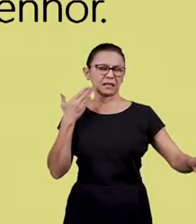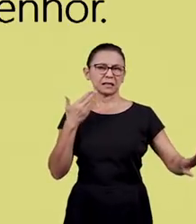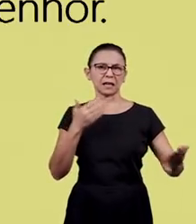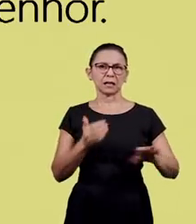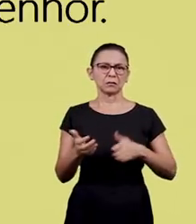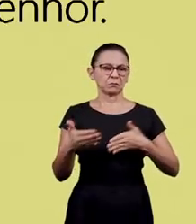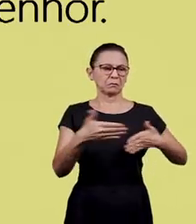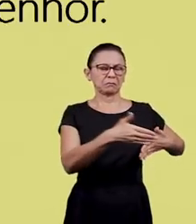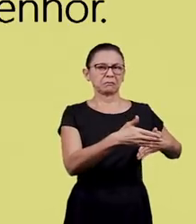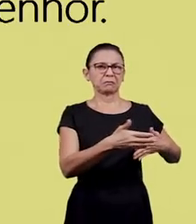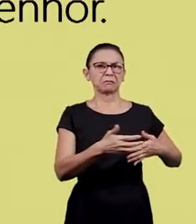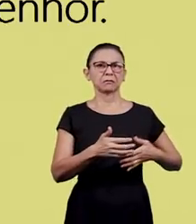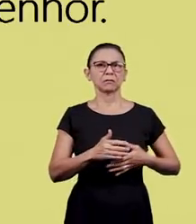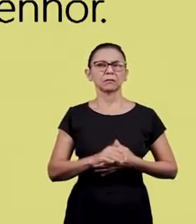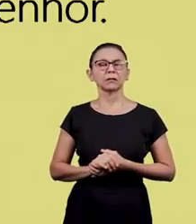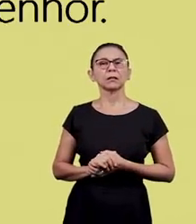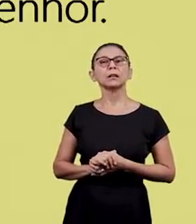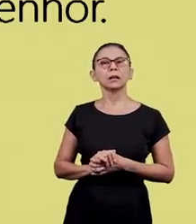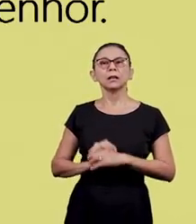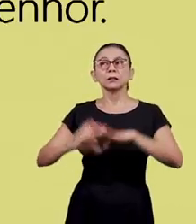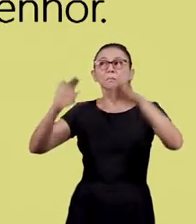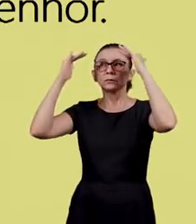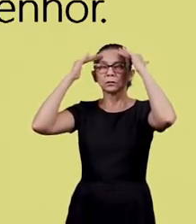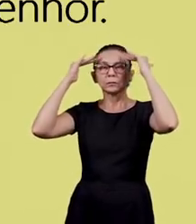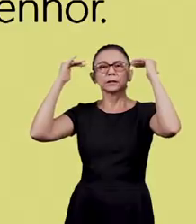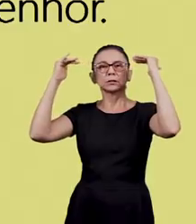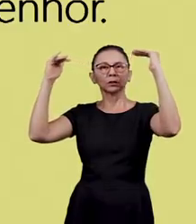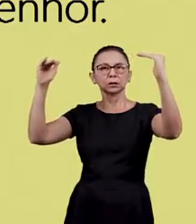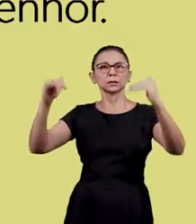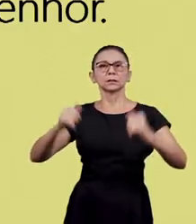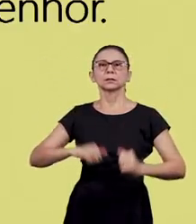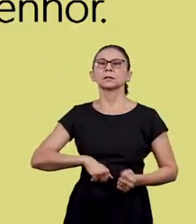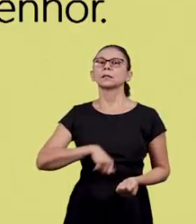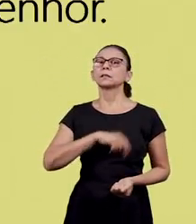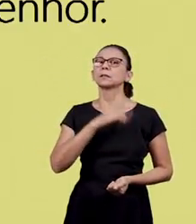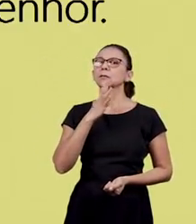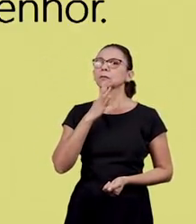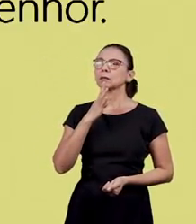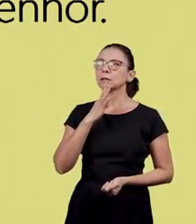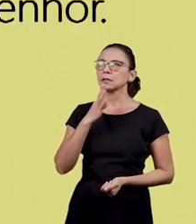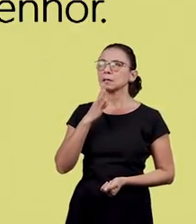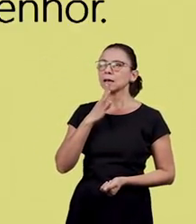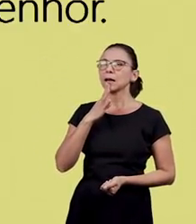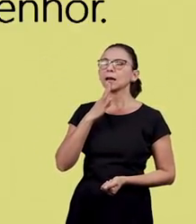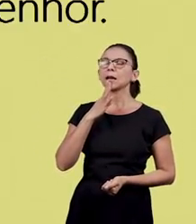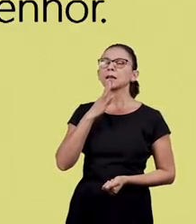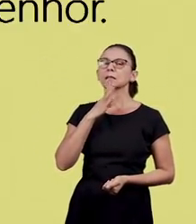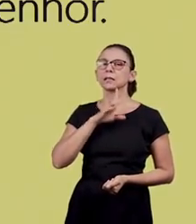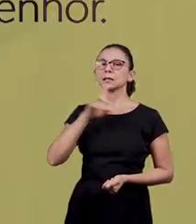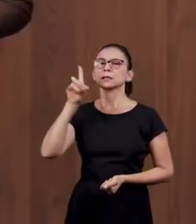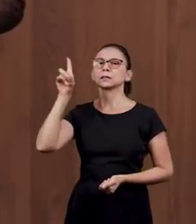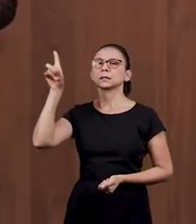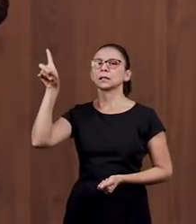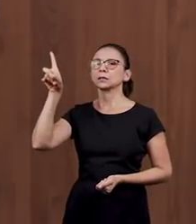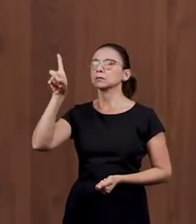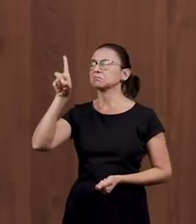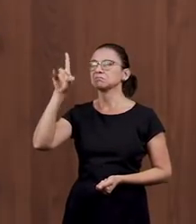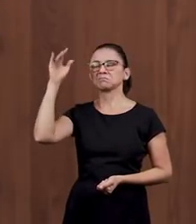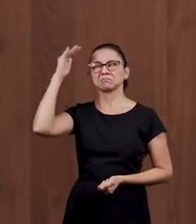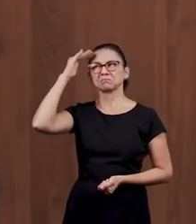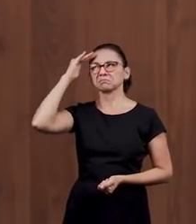desobediente, daquele que, mesmo conhecendo os preceitos do Senhor, não obedece à voz